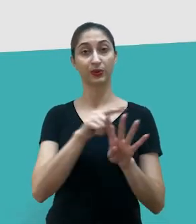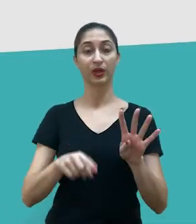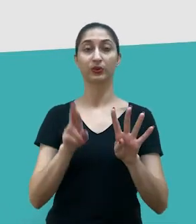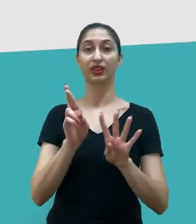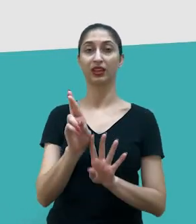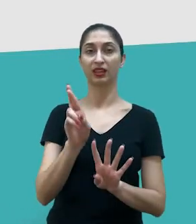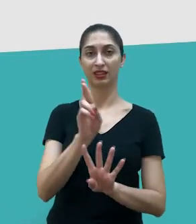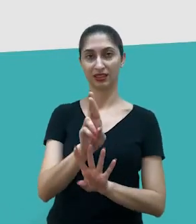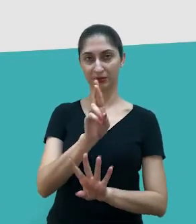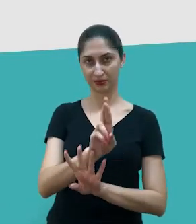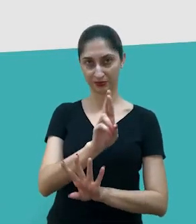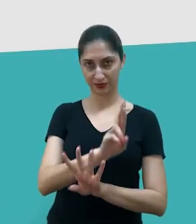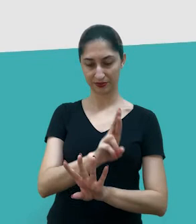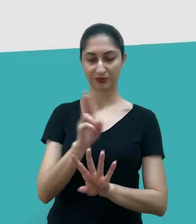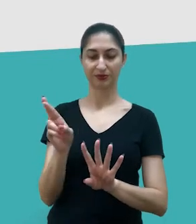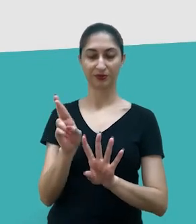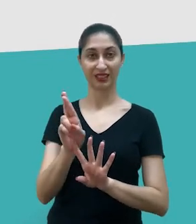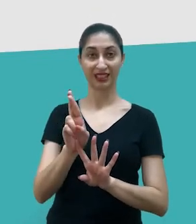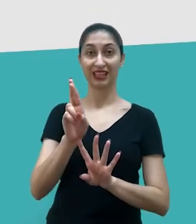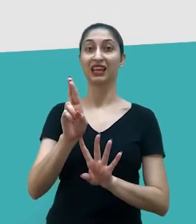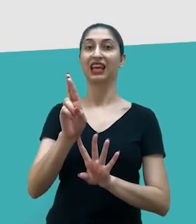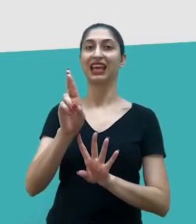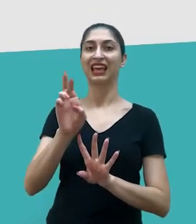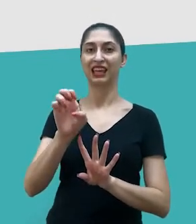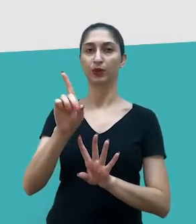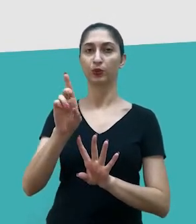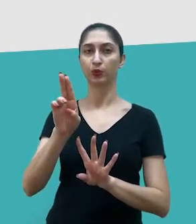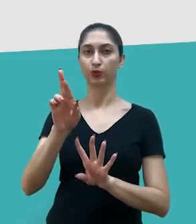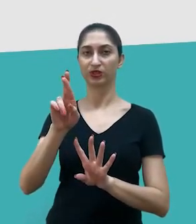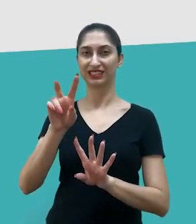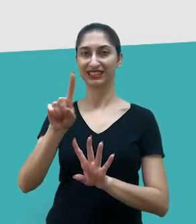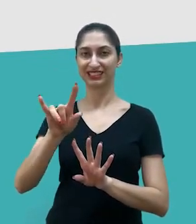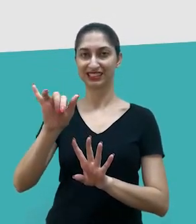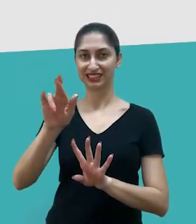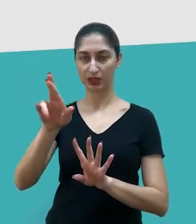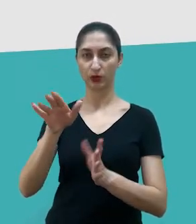dos consumidores conscientes. Reduzir o consumo, compre menos,